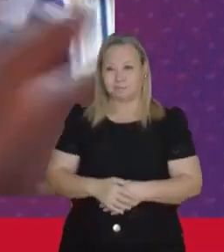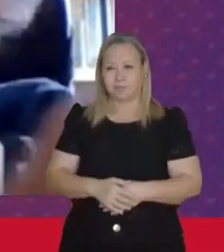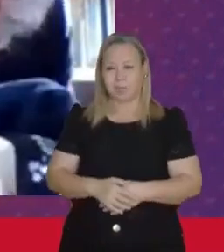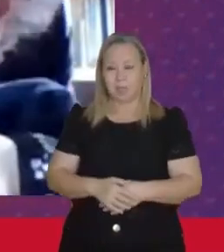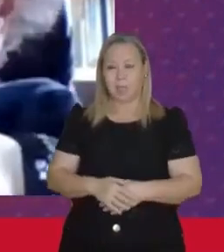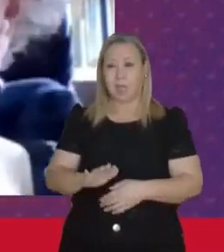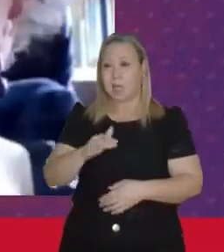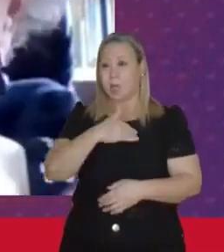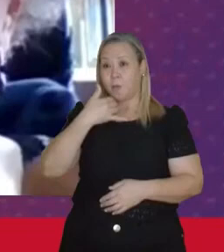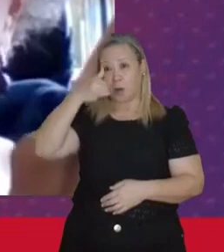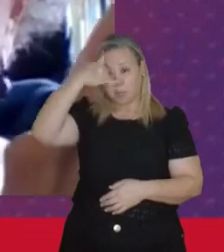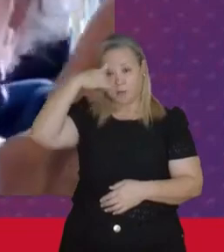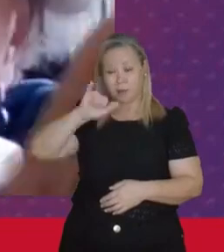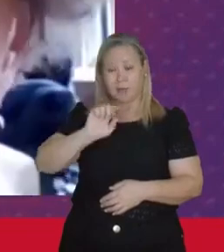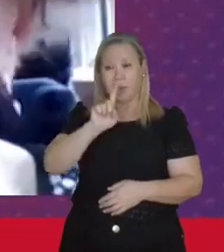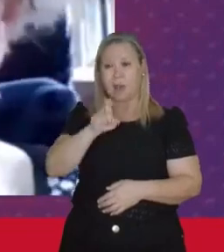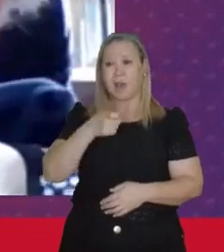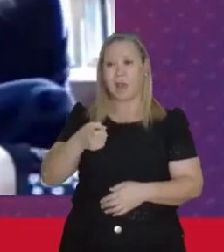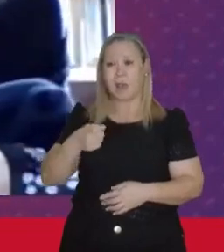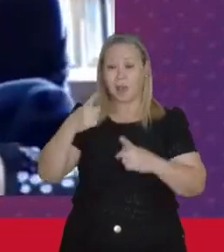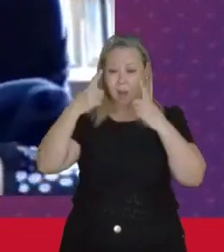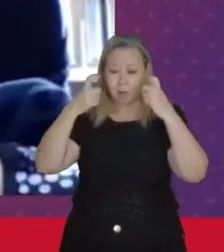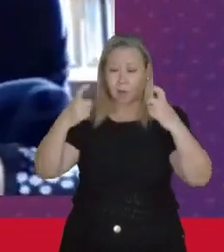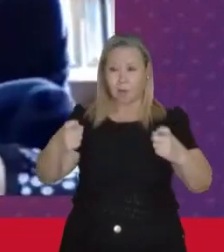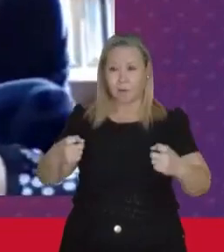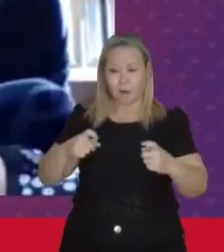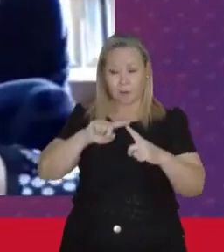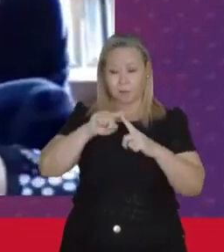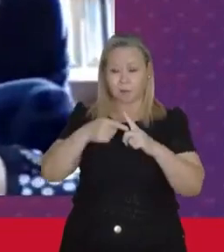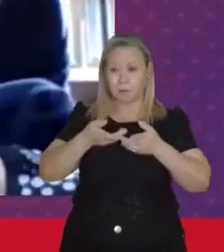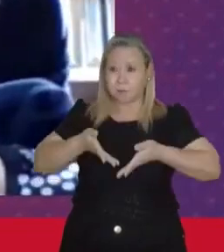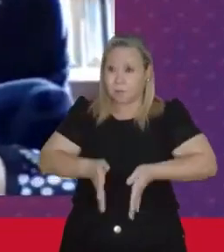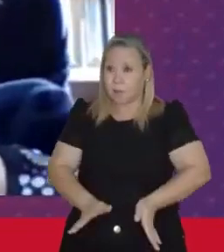Morte evitável é uma violência obstétrica.